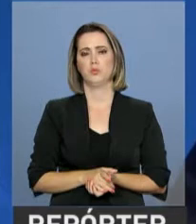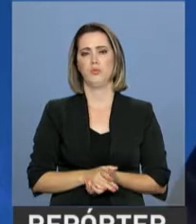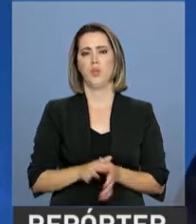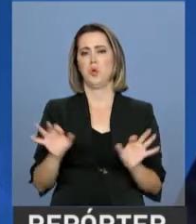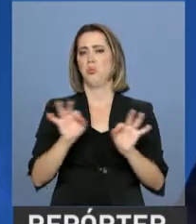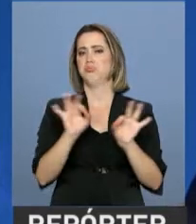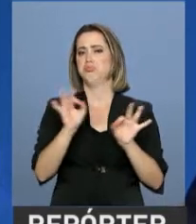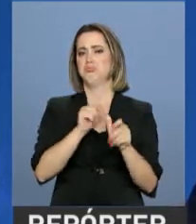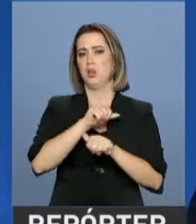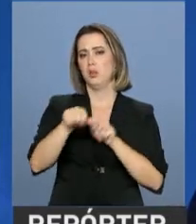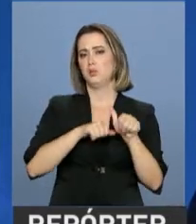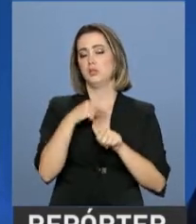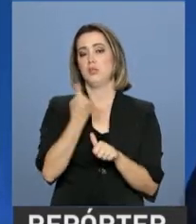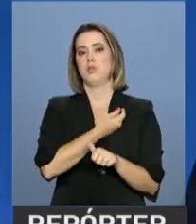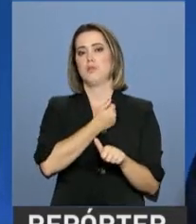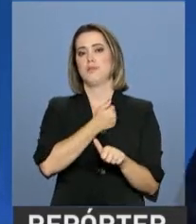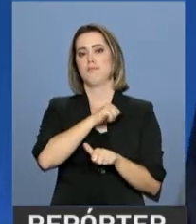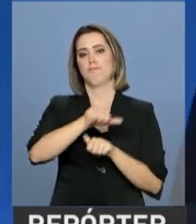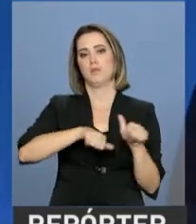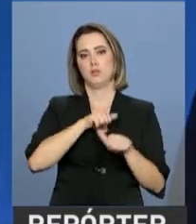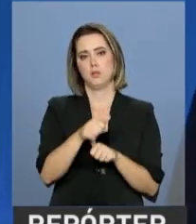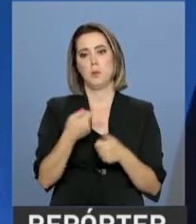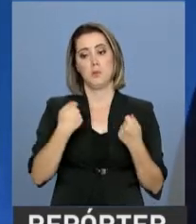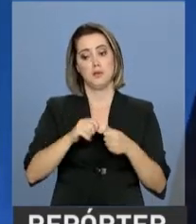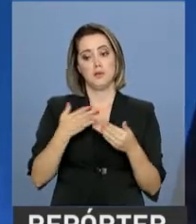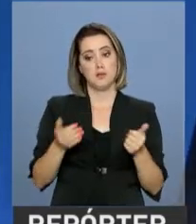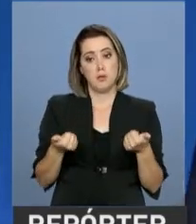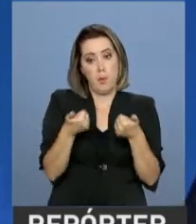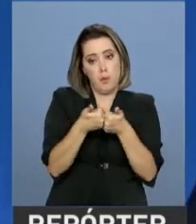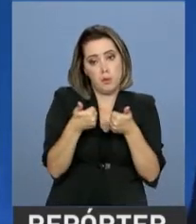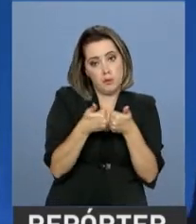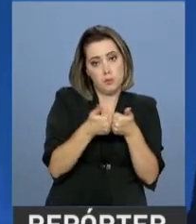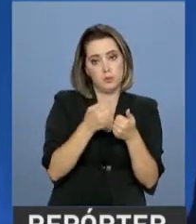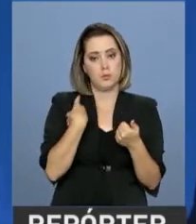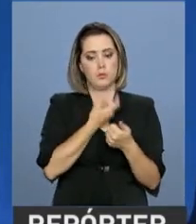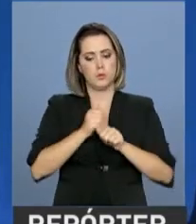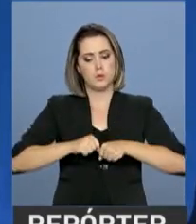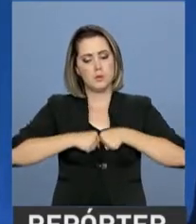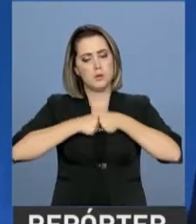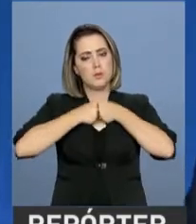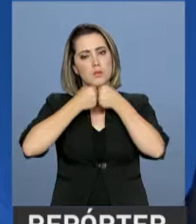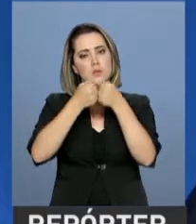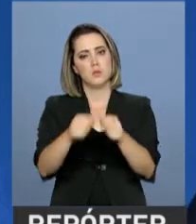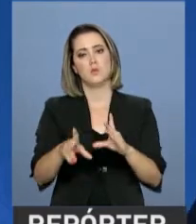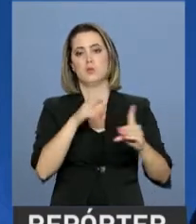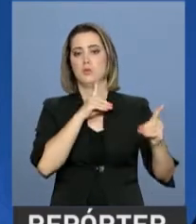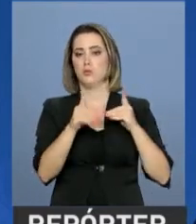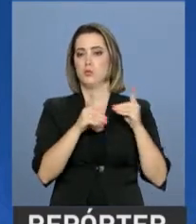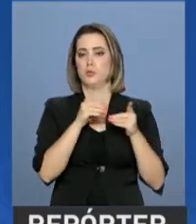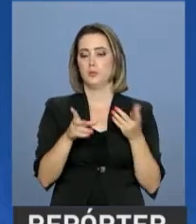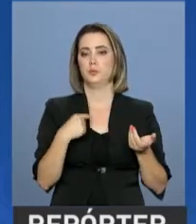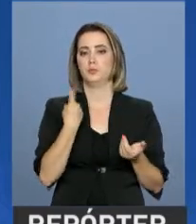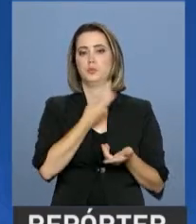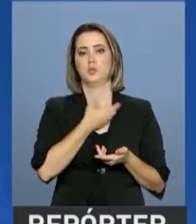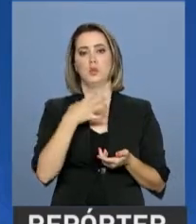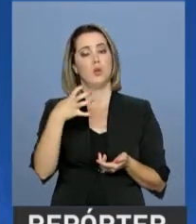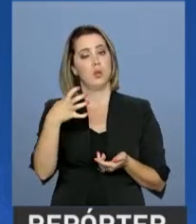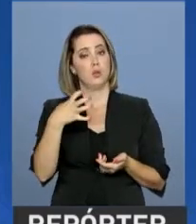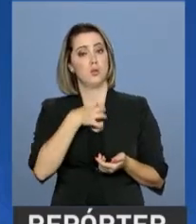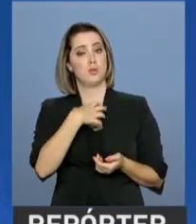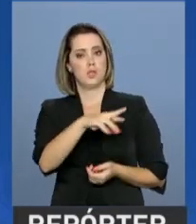nossa agenda de transformação nada nos afastar a nossa disposição ao diálogo no sentido de